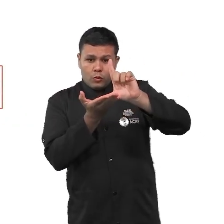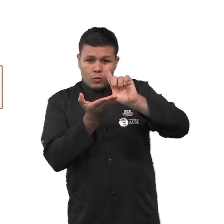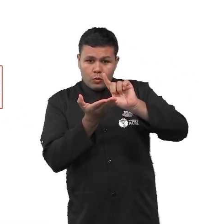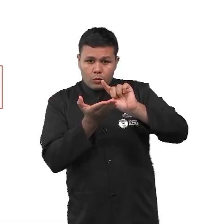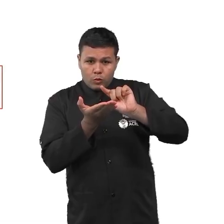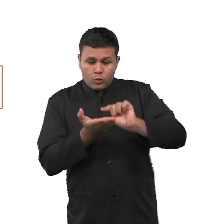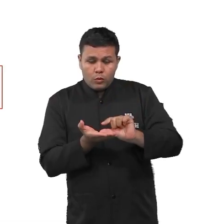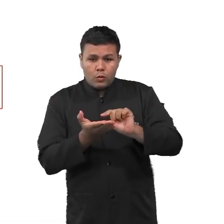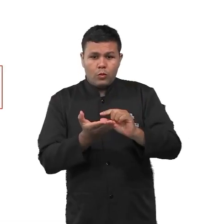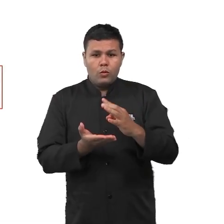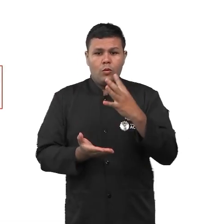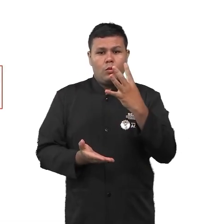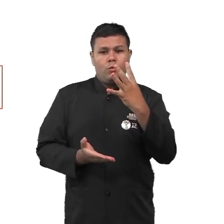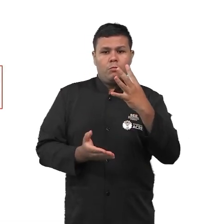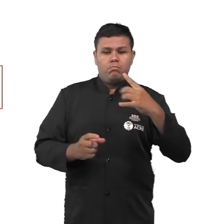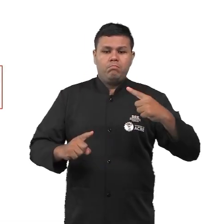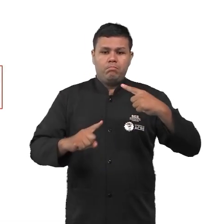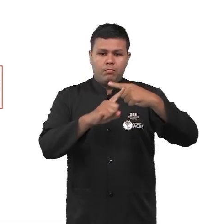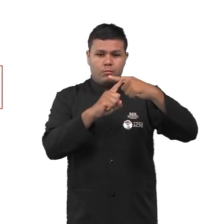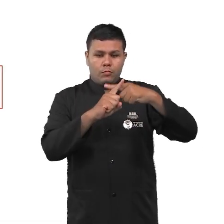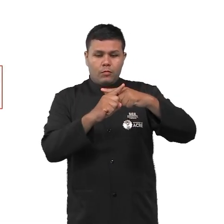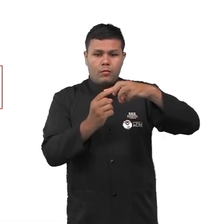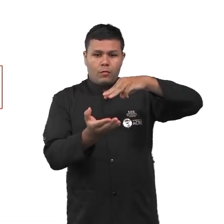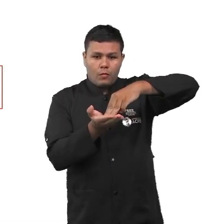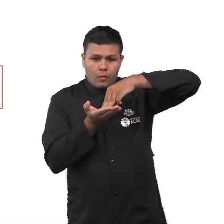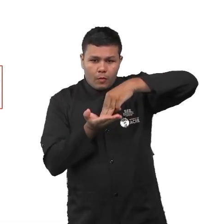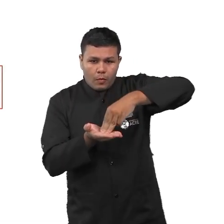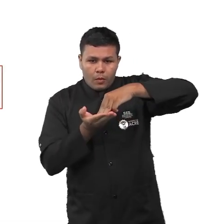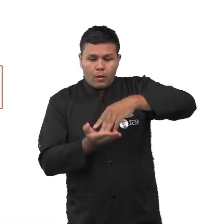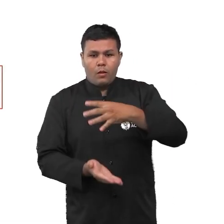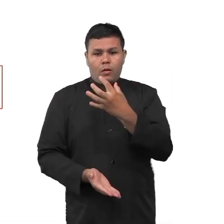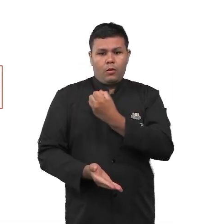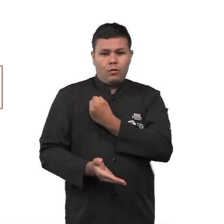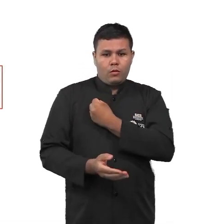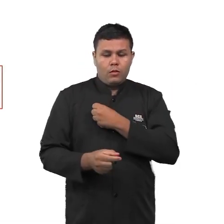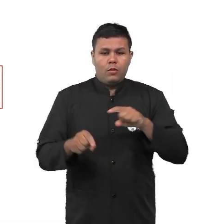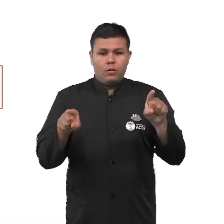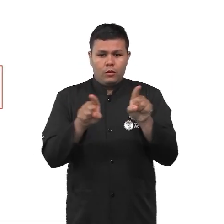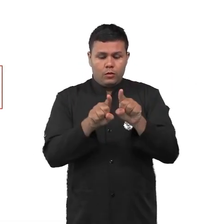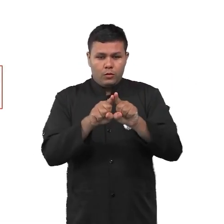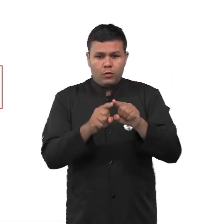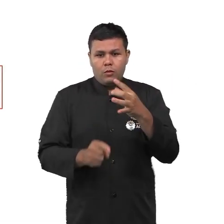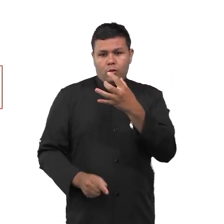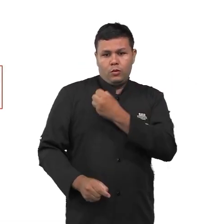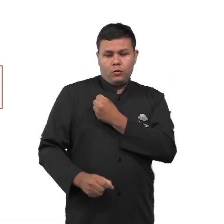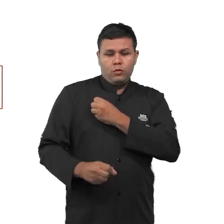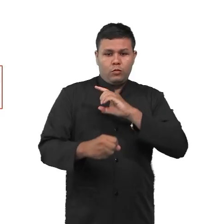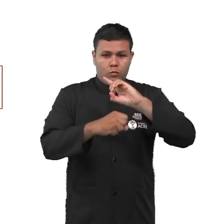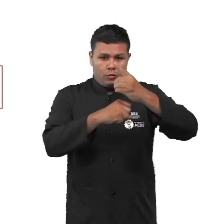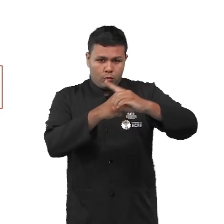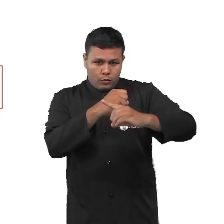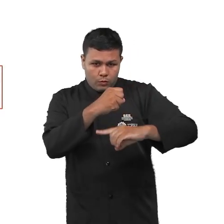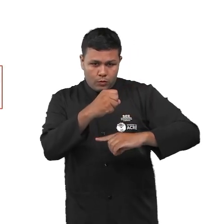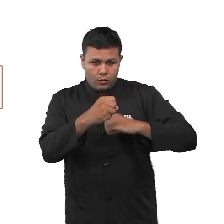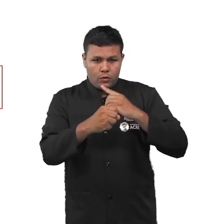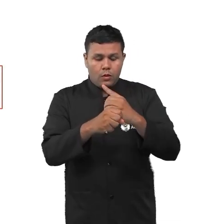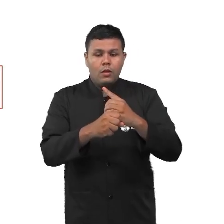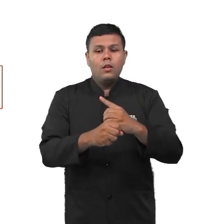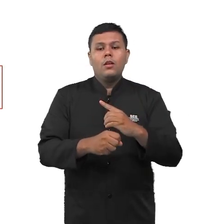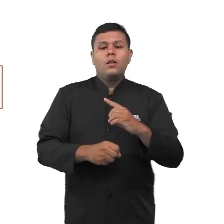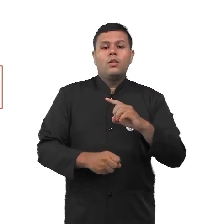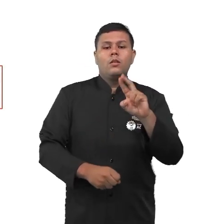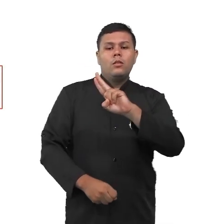4 vezes o número de massa e uma diminuição de 2 vezes o seu número atômico. Por quê? Olha só, eu tenho aqui o urânio,